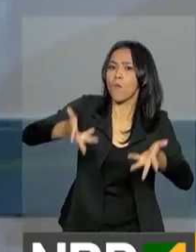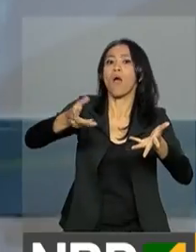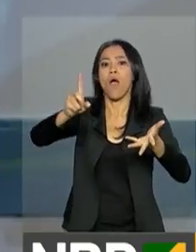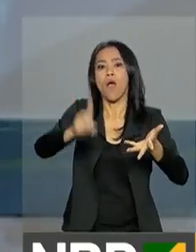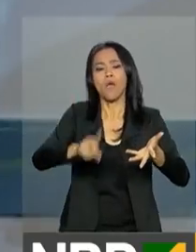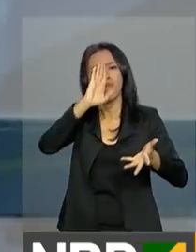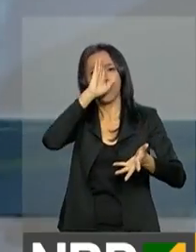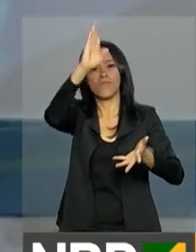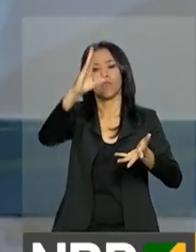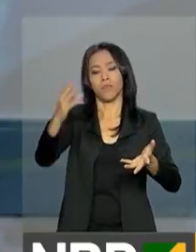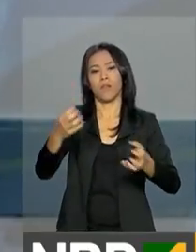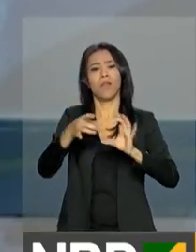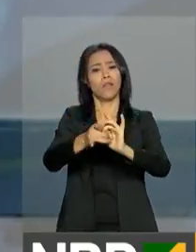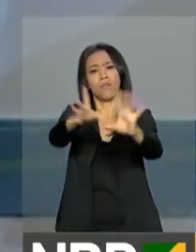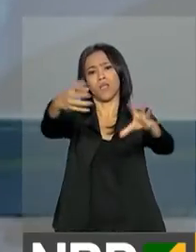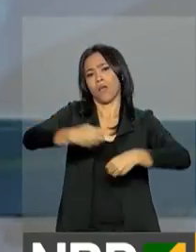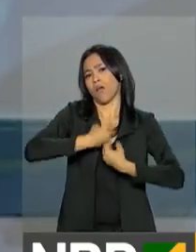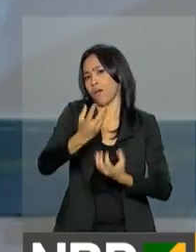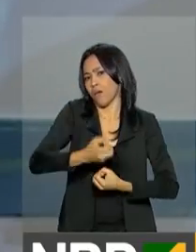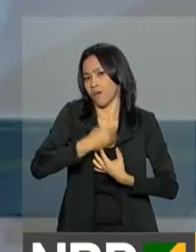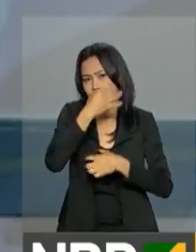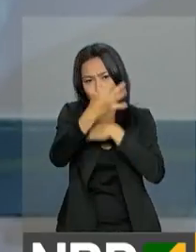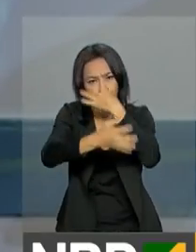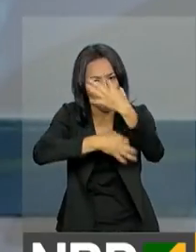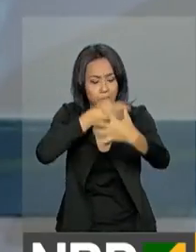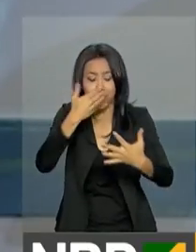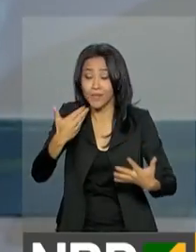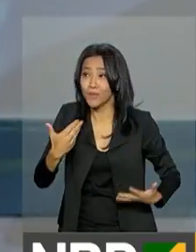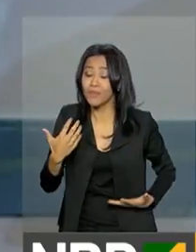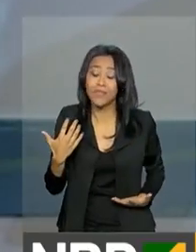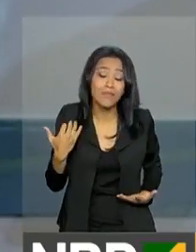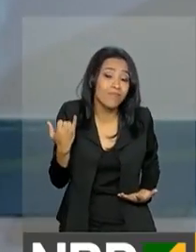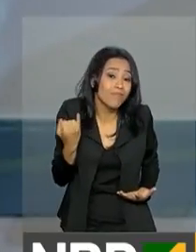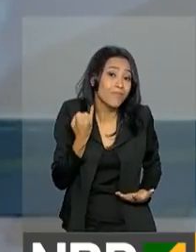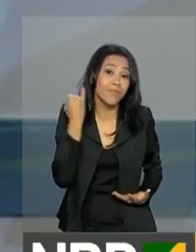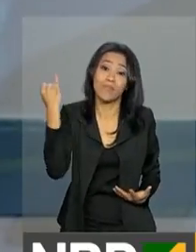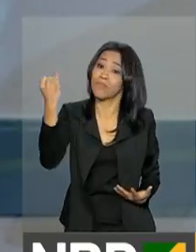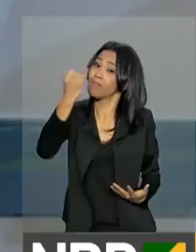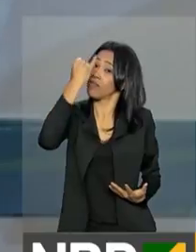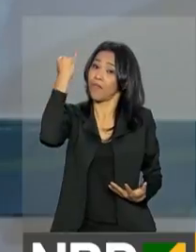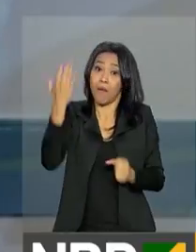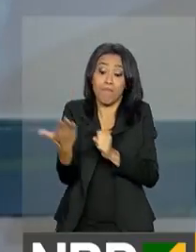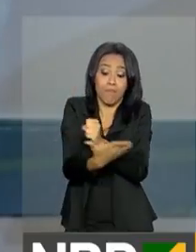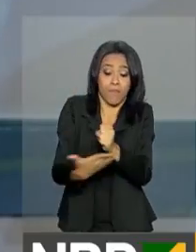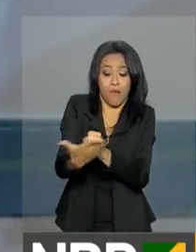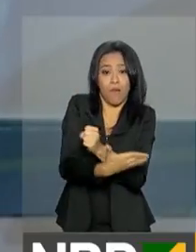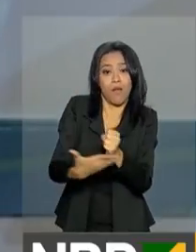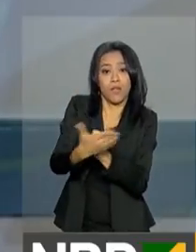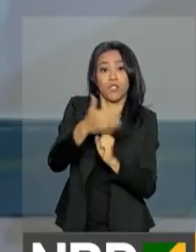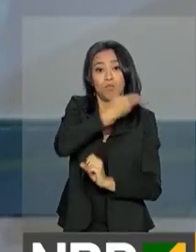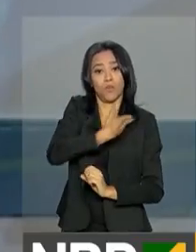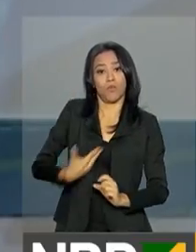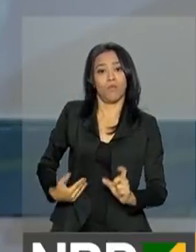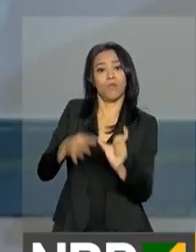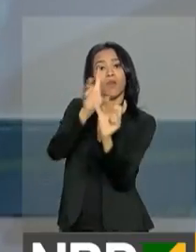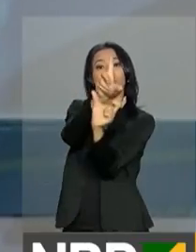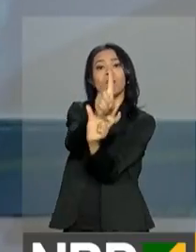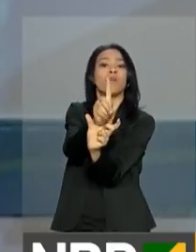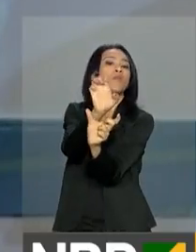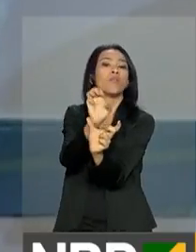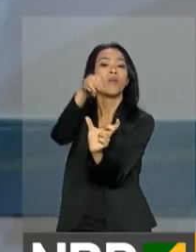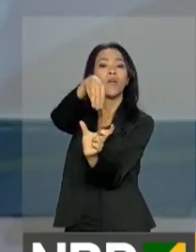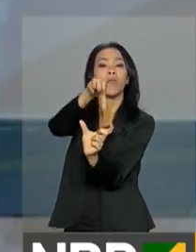imprensa, que, repito, é um pilar essencial da democracia. Nós temos sempre